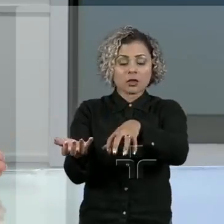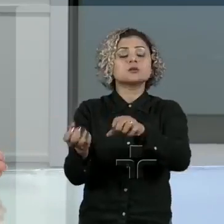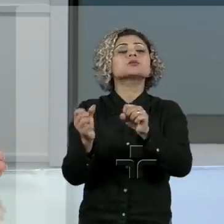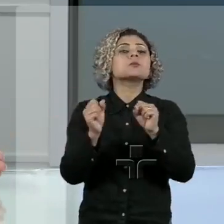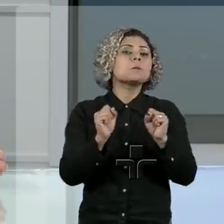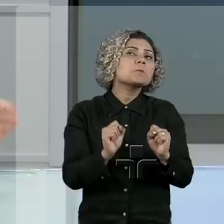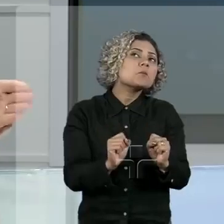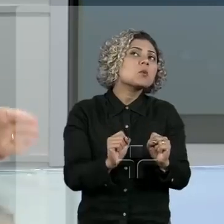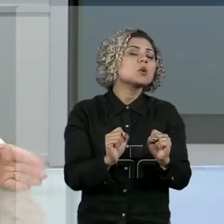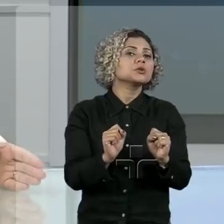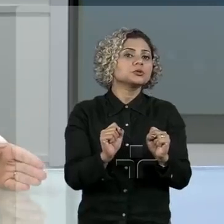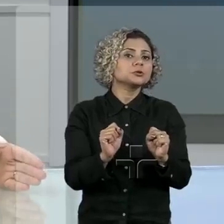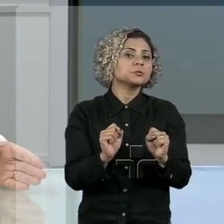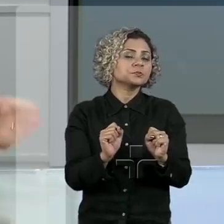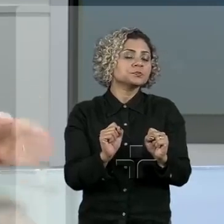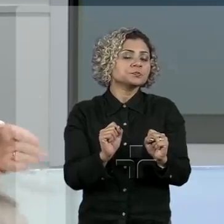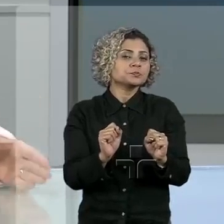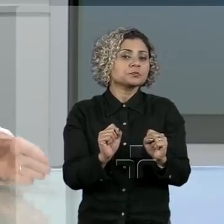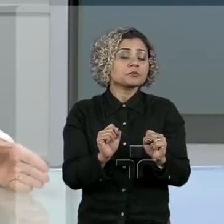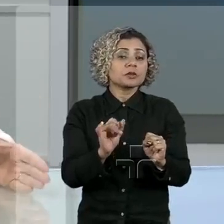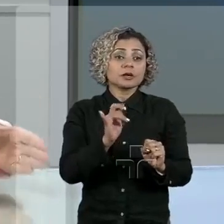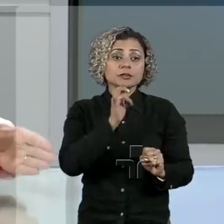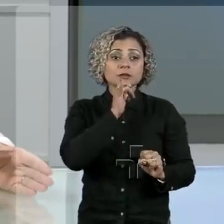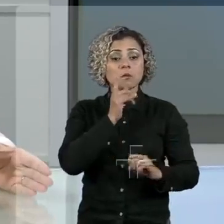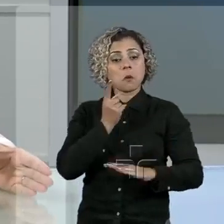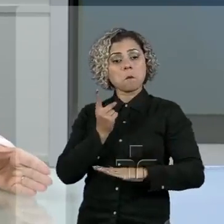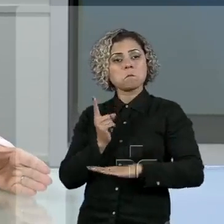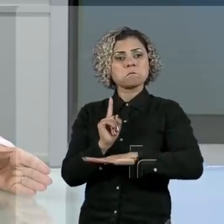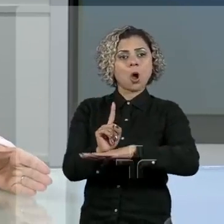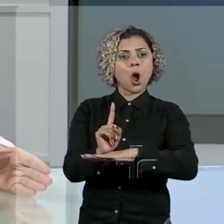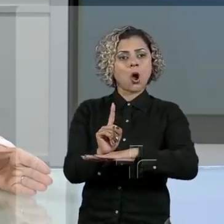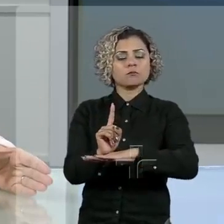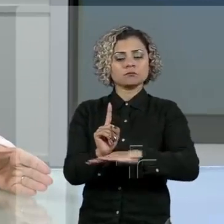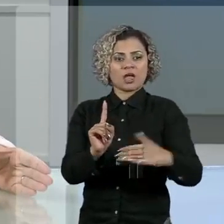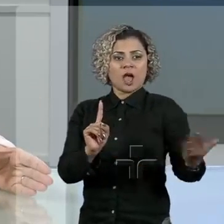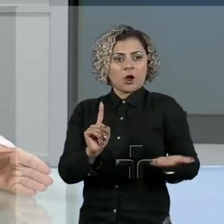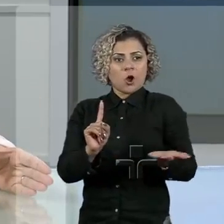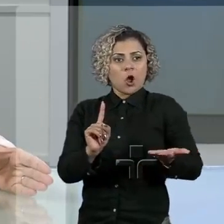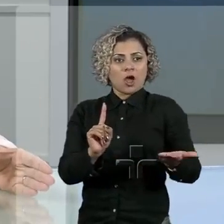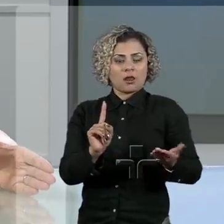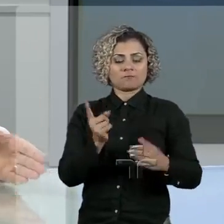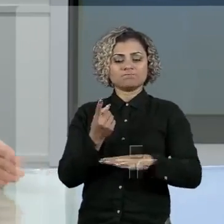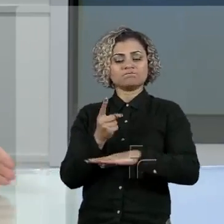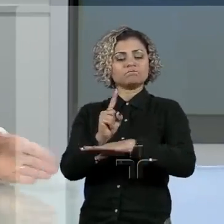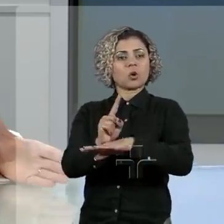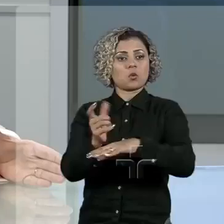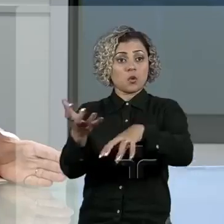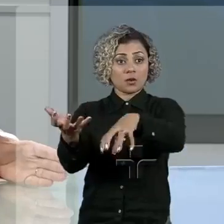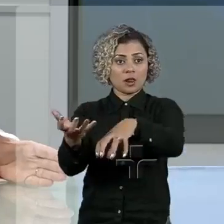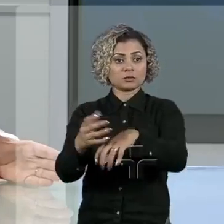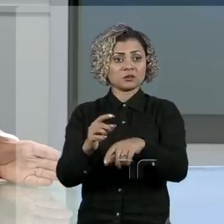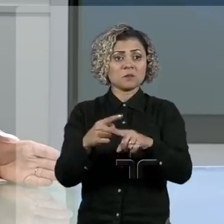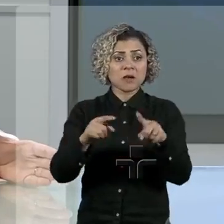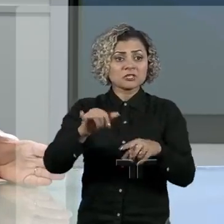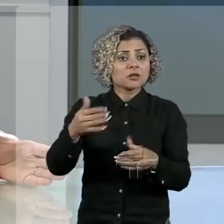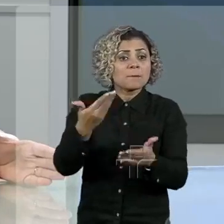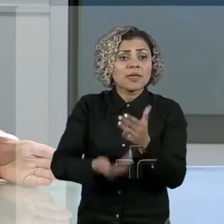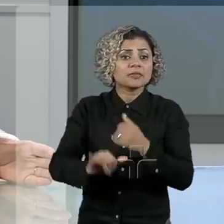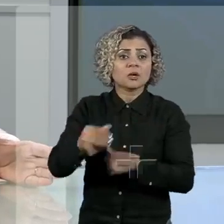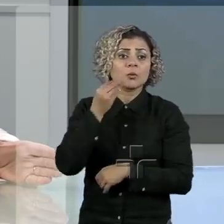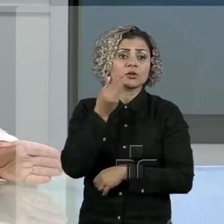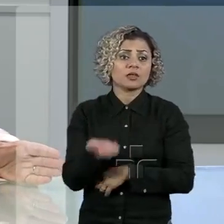poderia assumir um protagonismo nesse momento, que está perdendo uma oportunidade